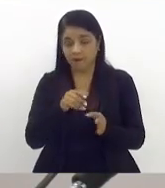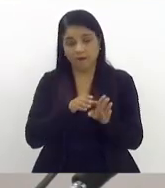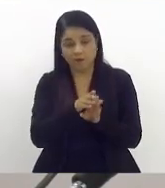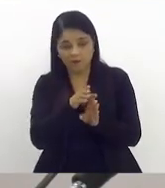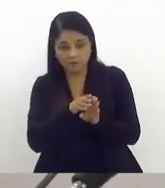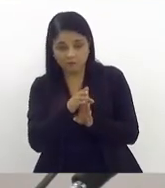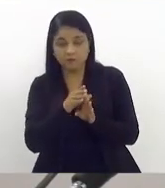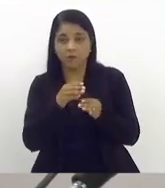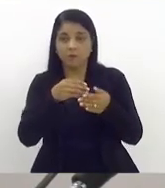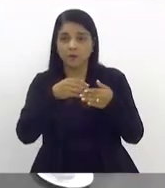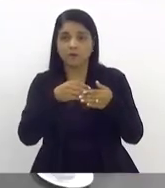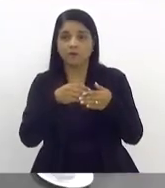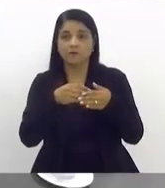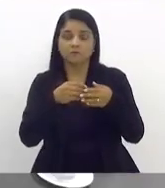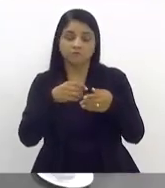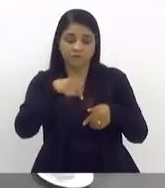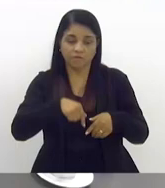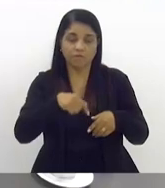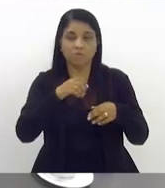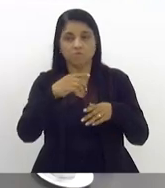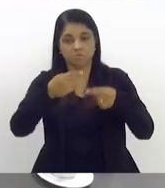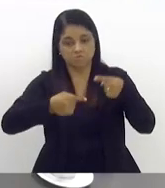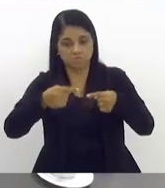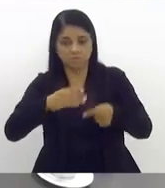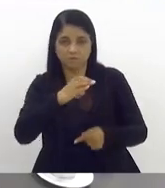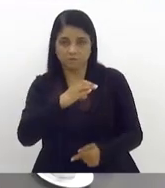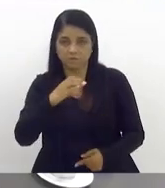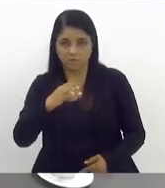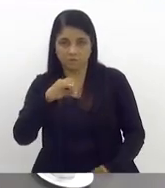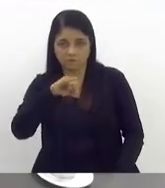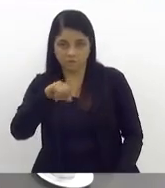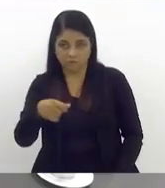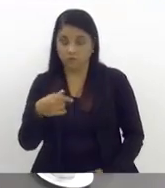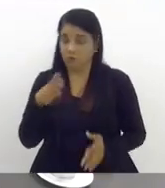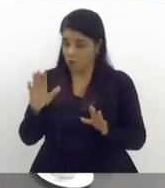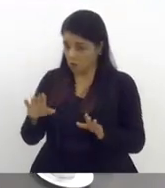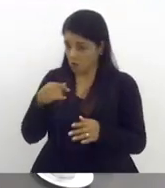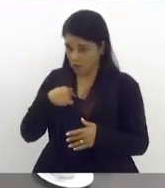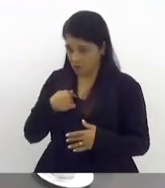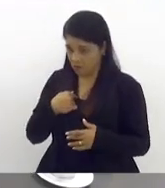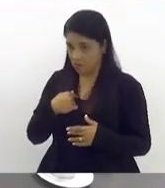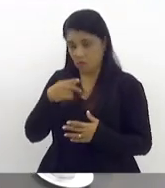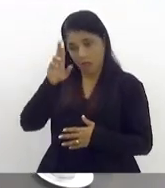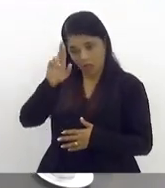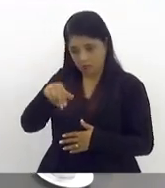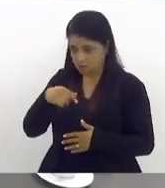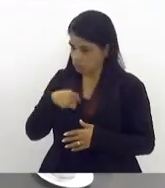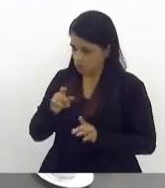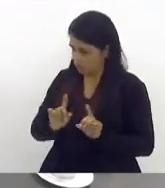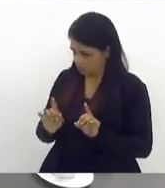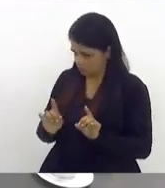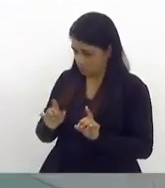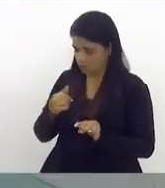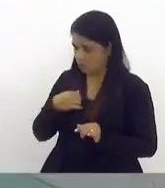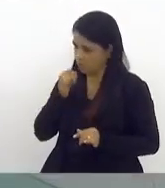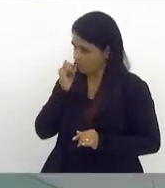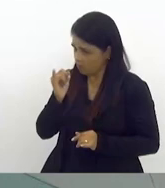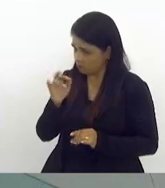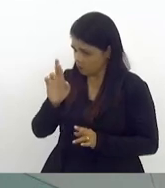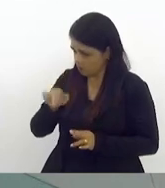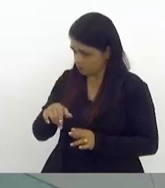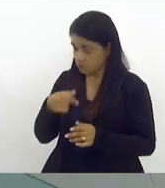retirada do autor. Presidente, olha só, Vossa Excelência, eu não estou dizendo que não tem razão, estou me baseando no que